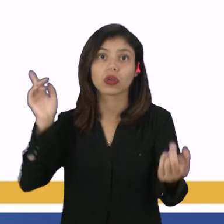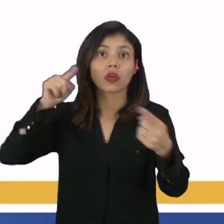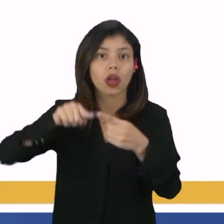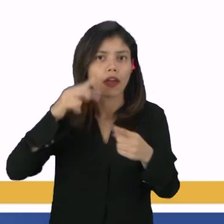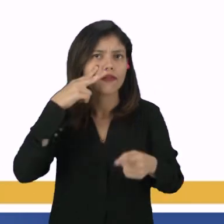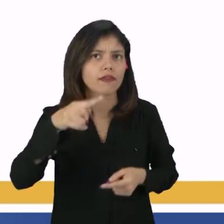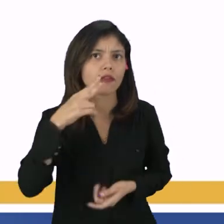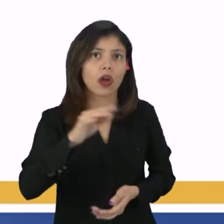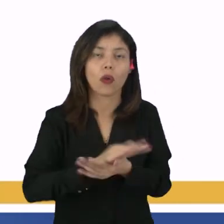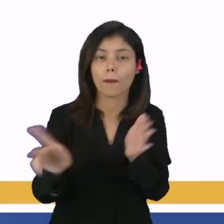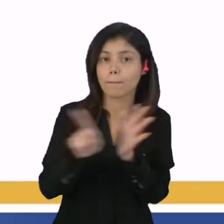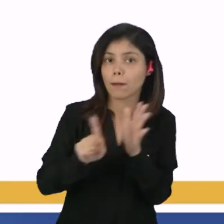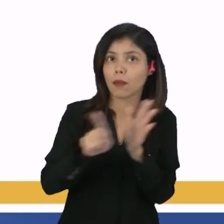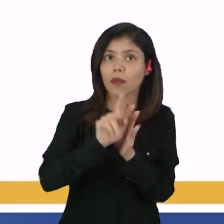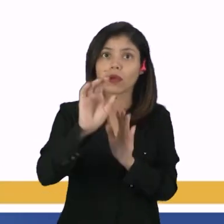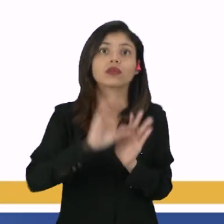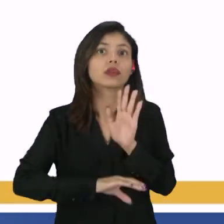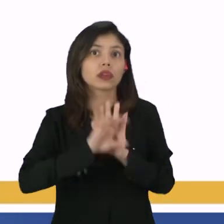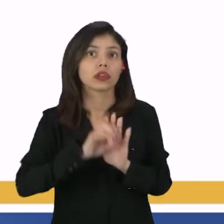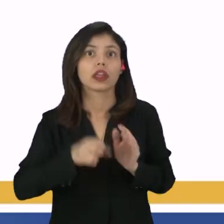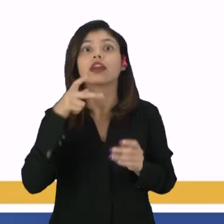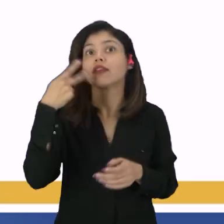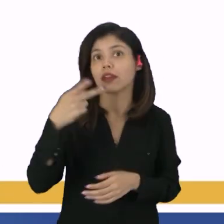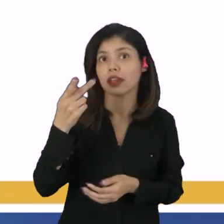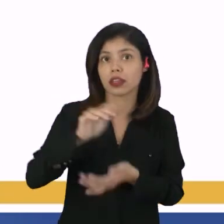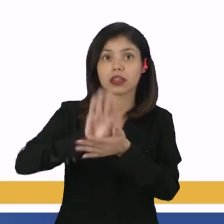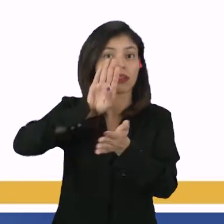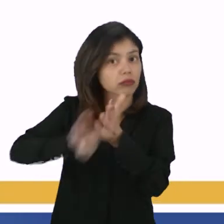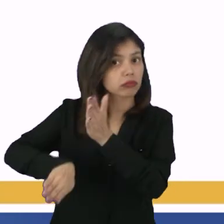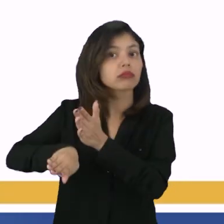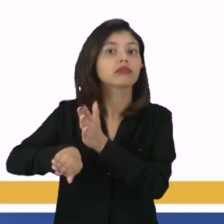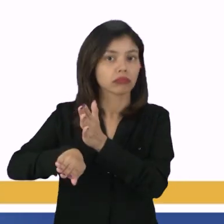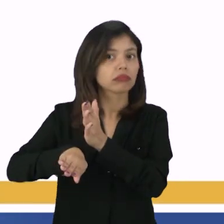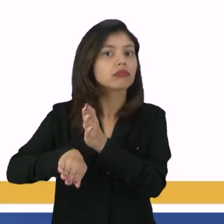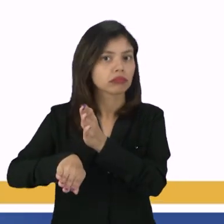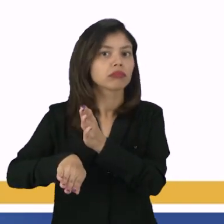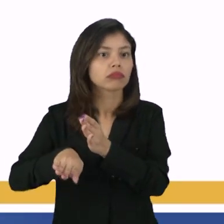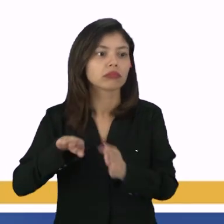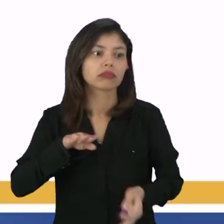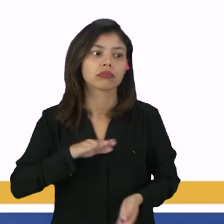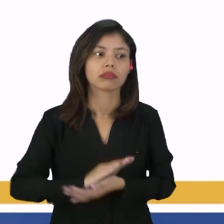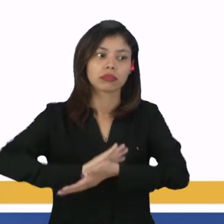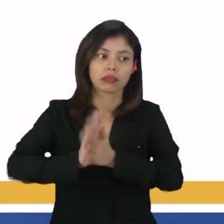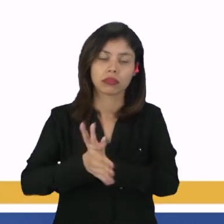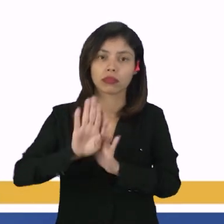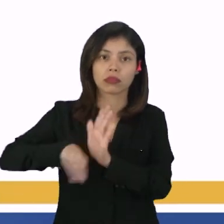com o provedor do conteúdo e solicite a remoção da publicação.